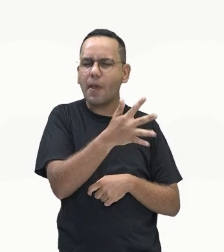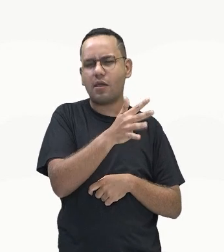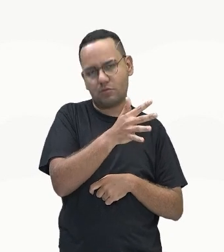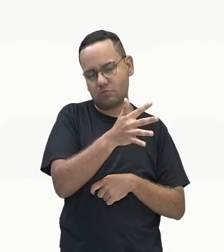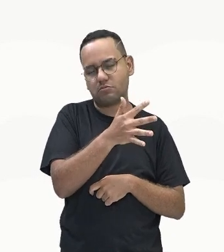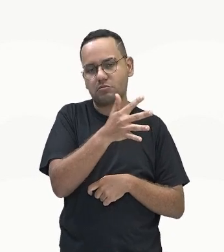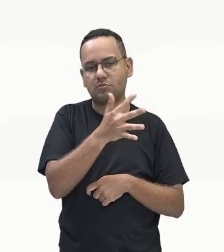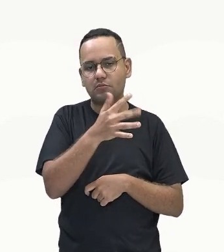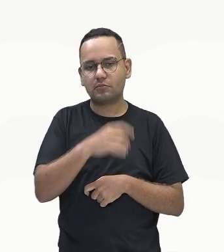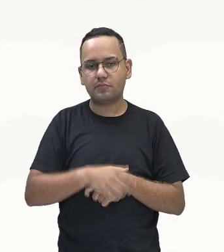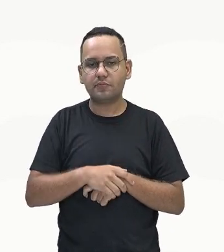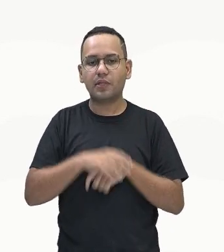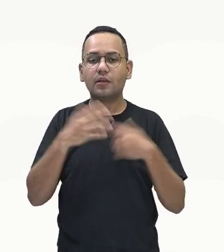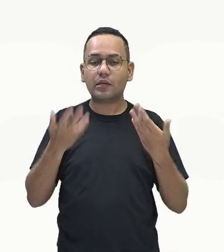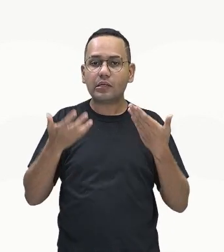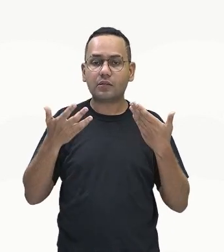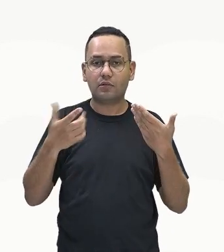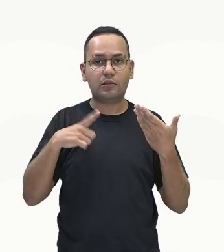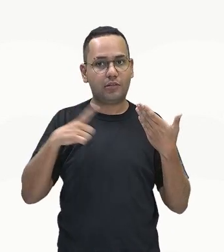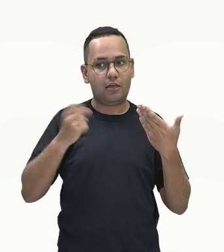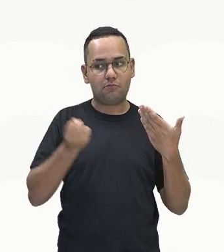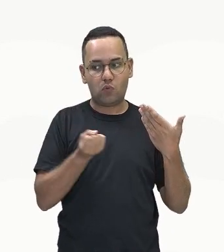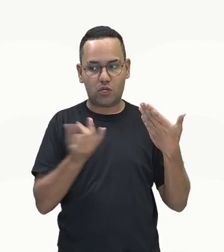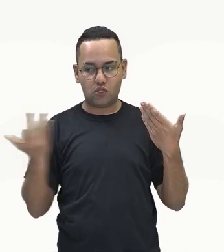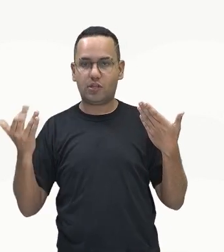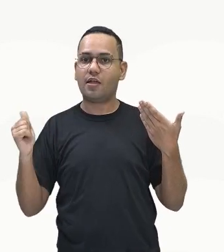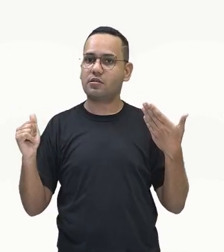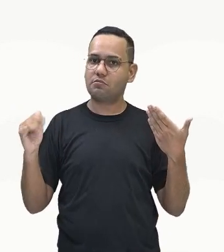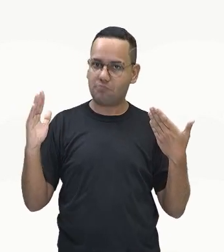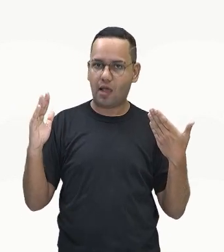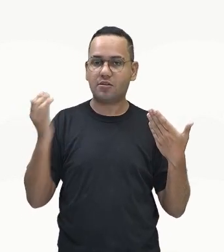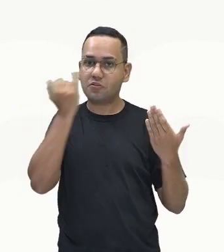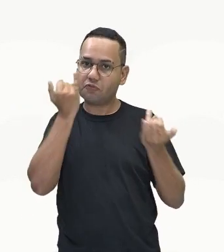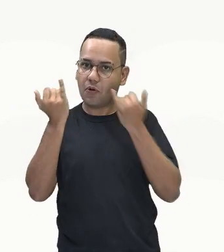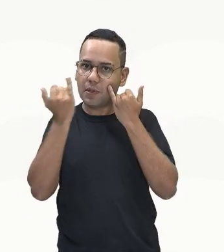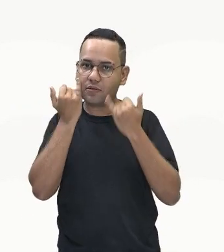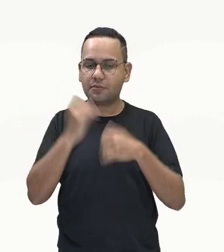minha taxa, ela possui bem mais dígitos, ok? Mas aproximadamente